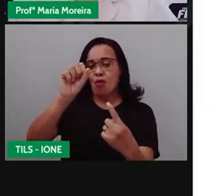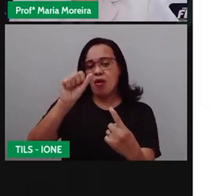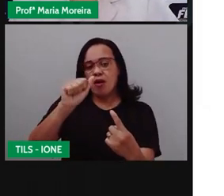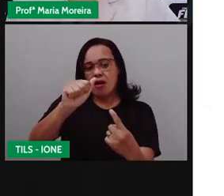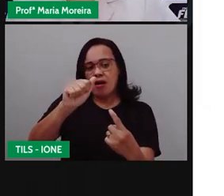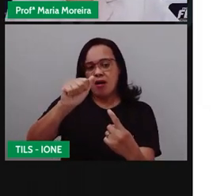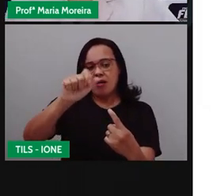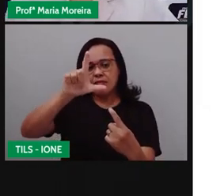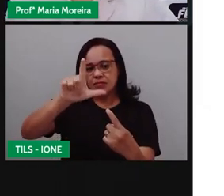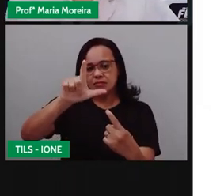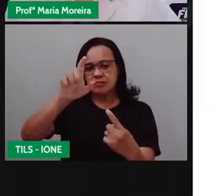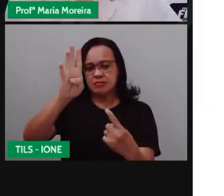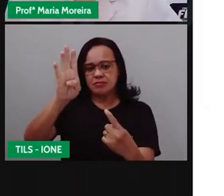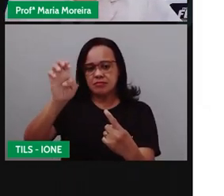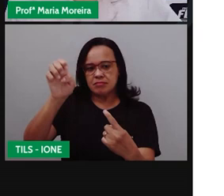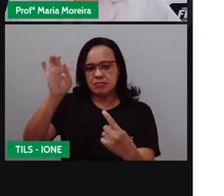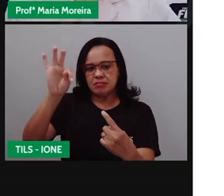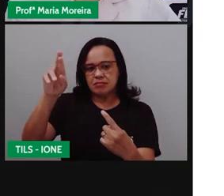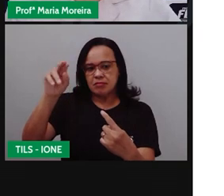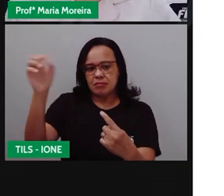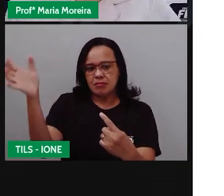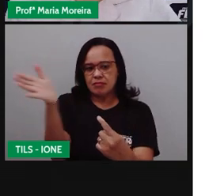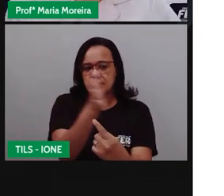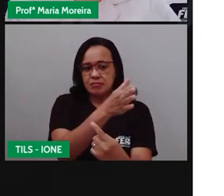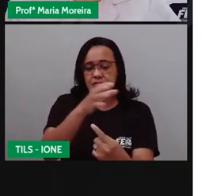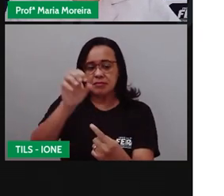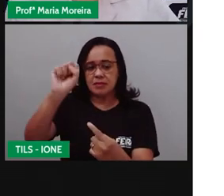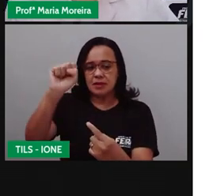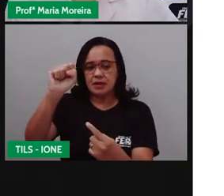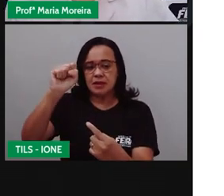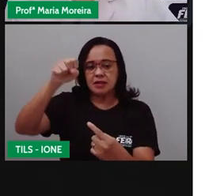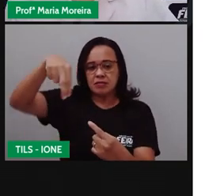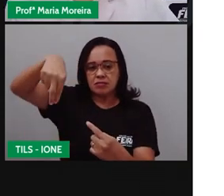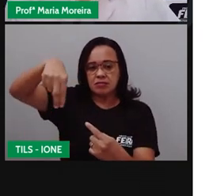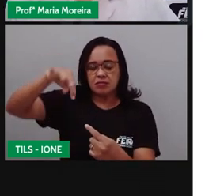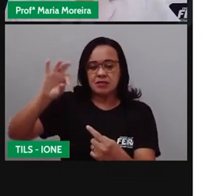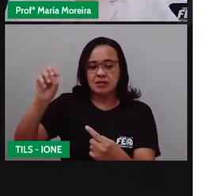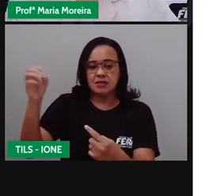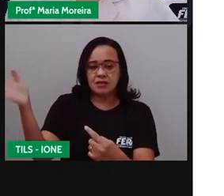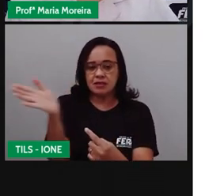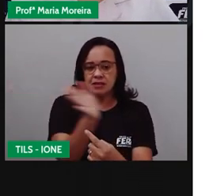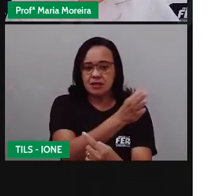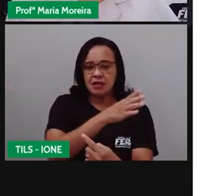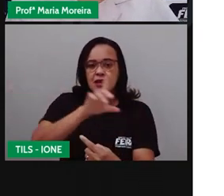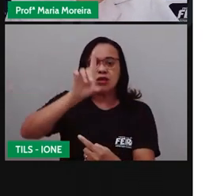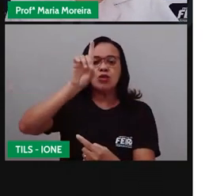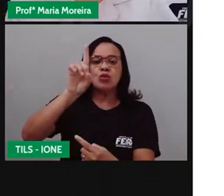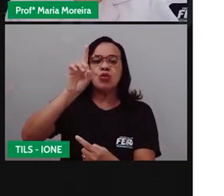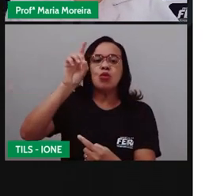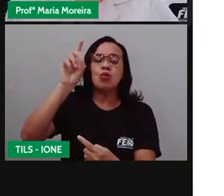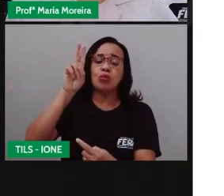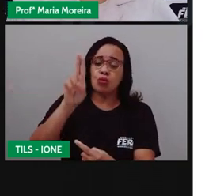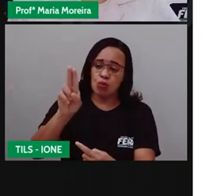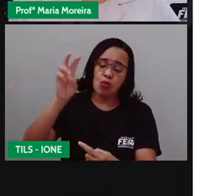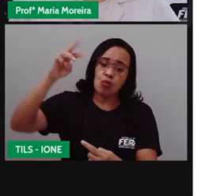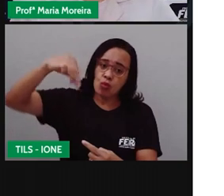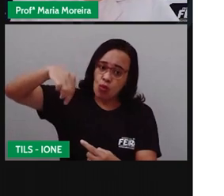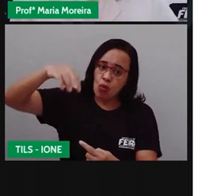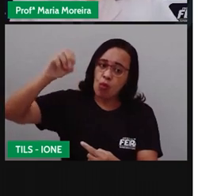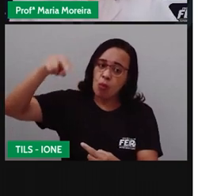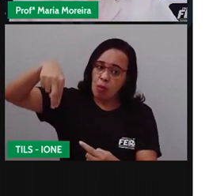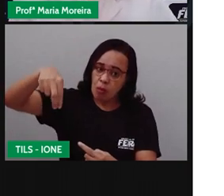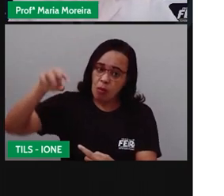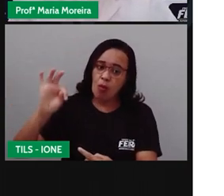Alberto Santos Dumont, o pai da aviação. Alberto Santos Dumont nasceu no dia 20 de julho, ou seja,